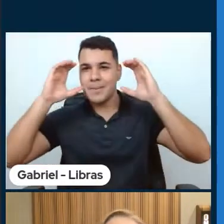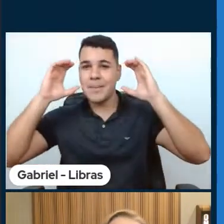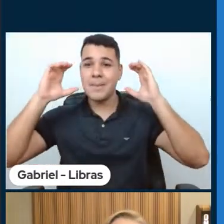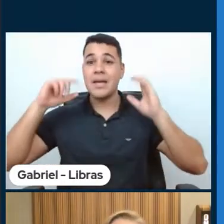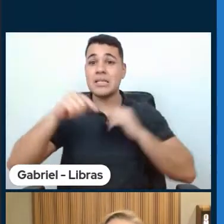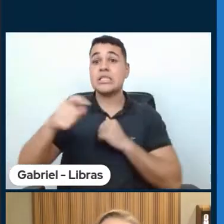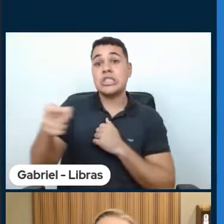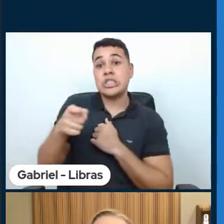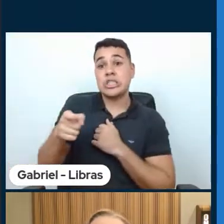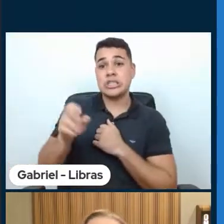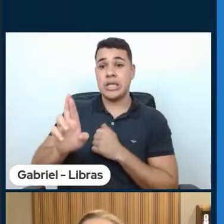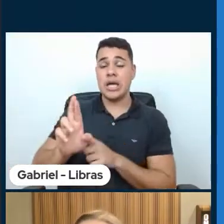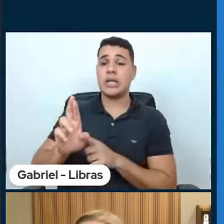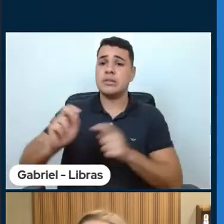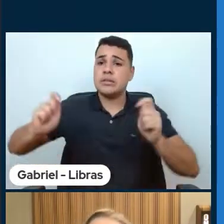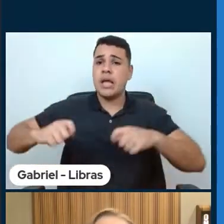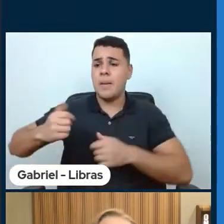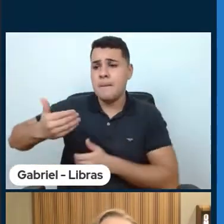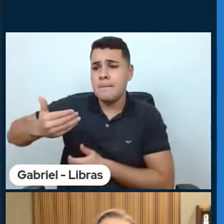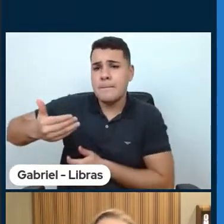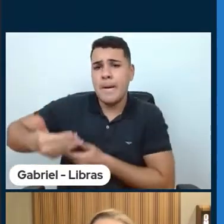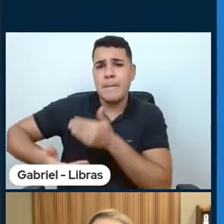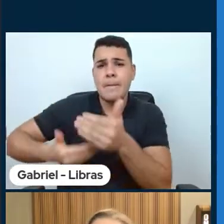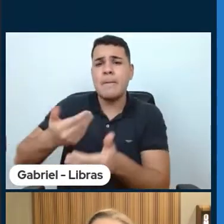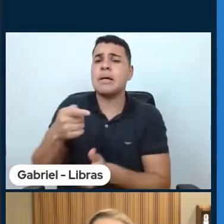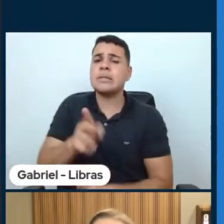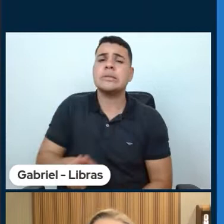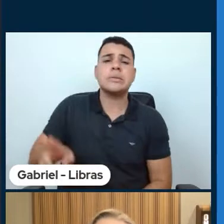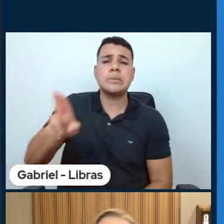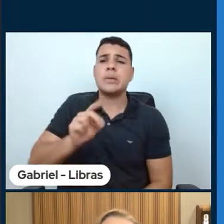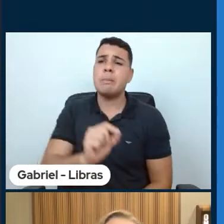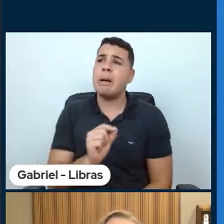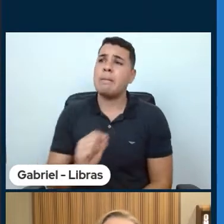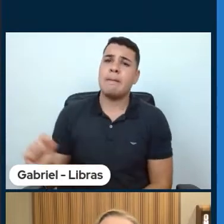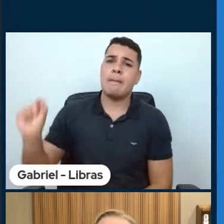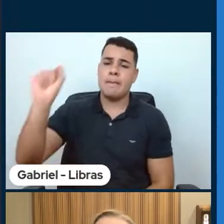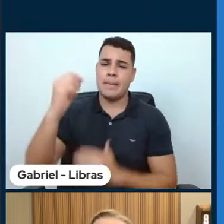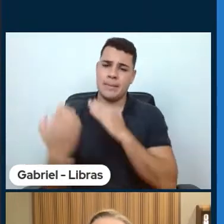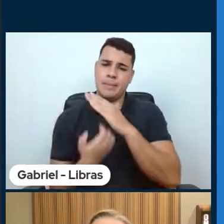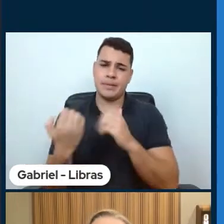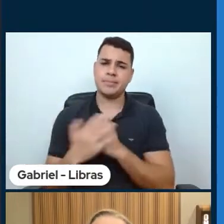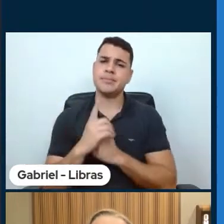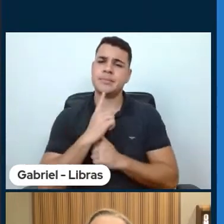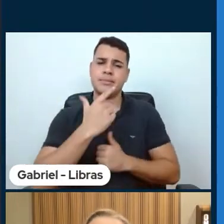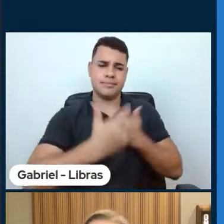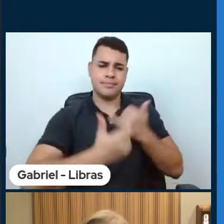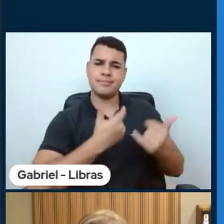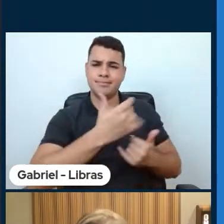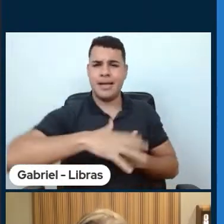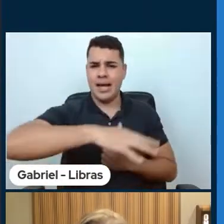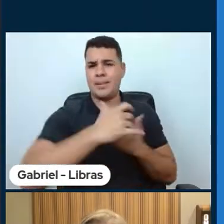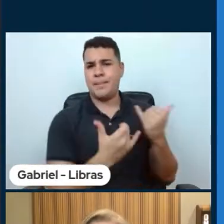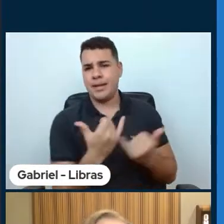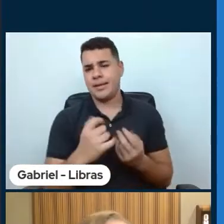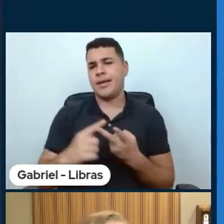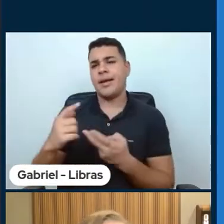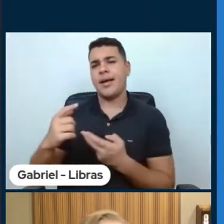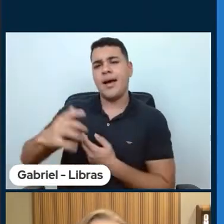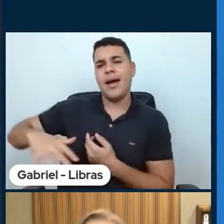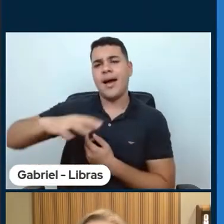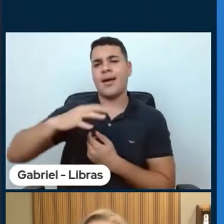atendimento e treinamentos empresariais e de robôs educação mercado imobiliário medicina só para citar alguns exemplos